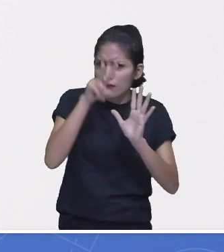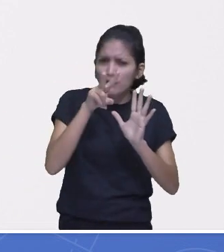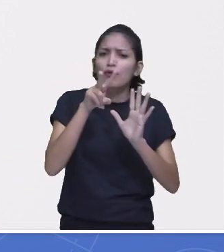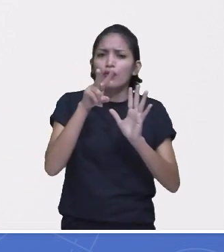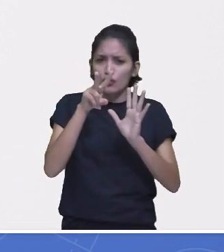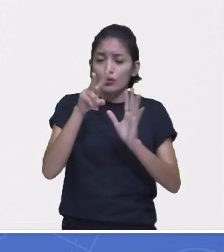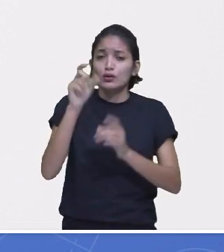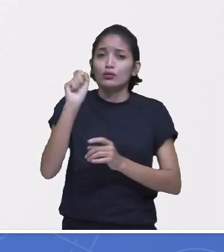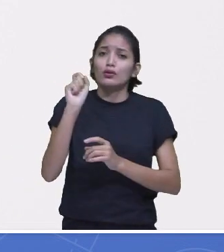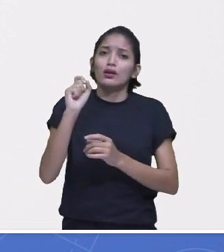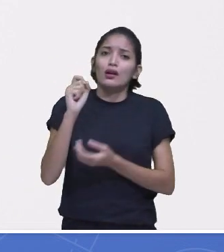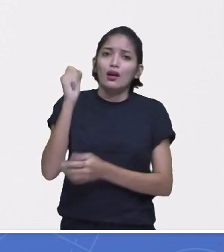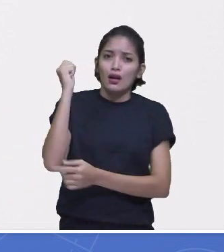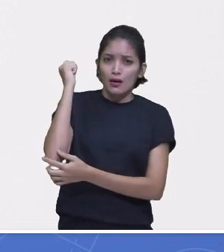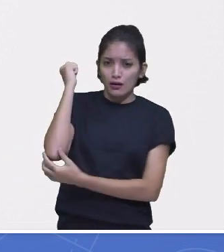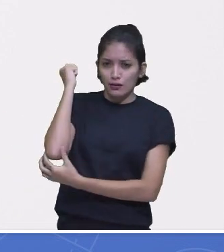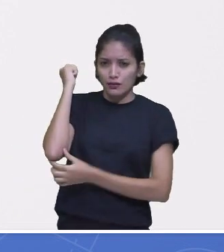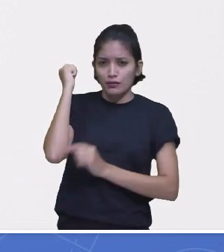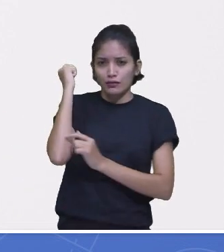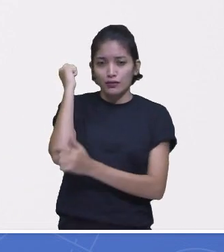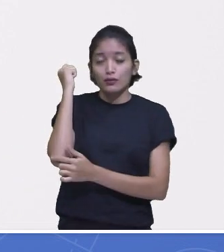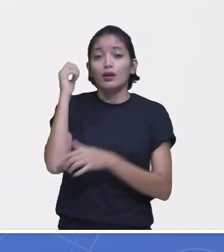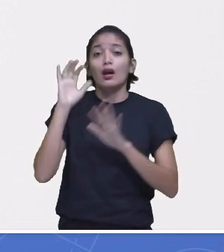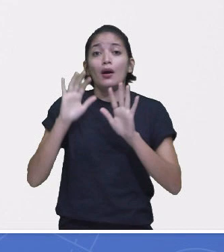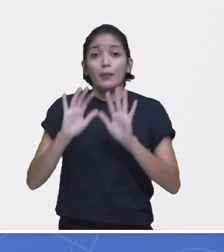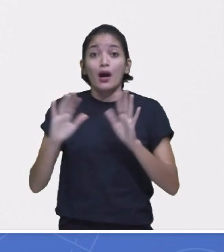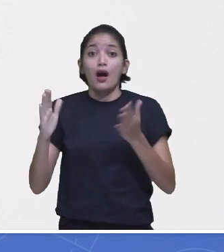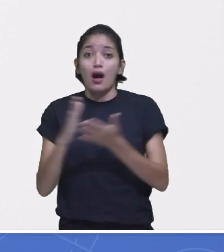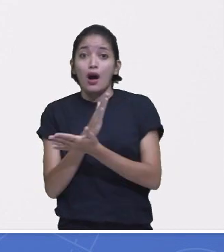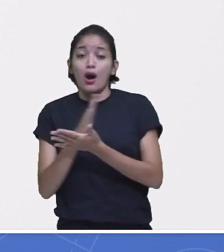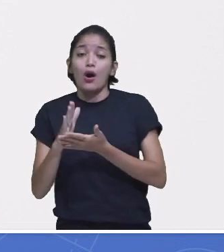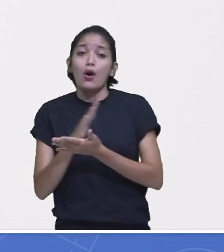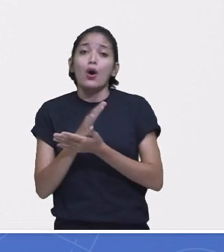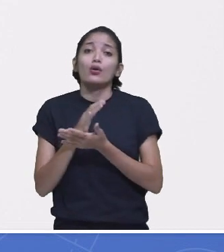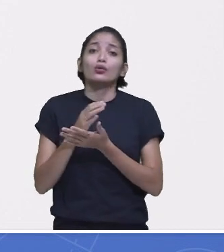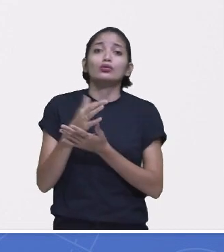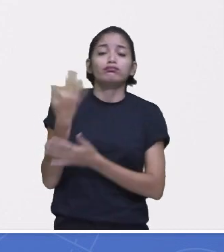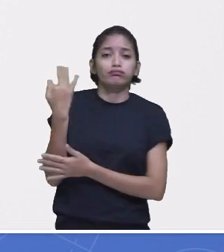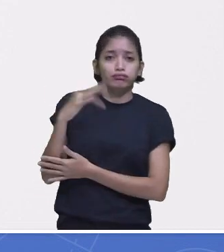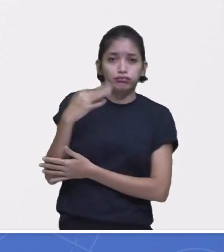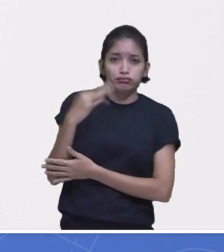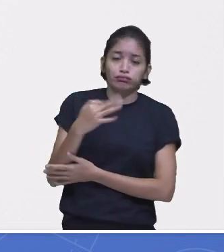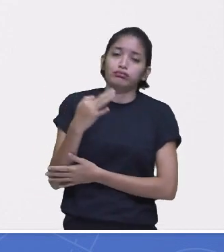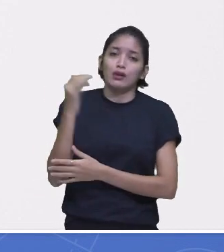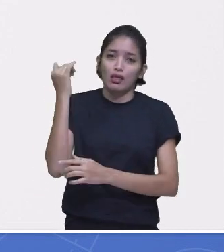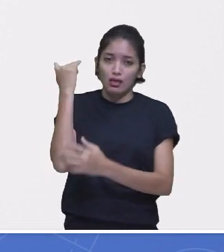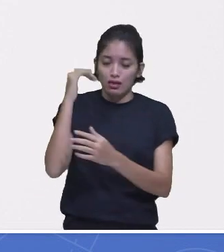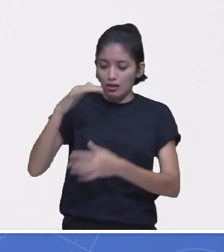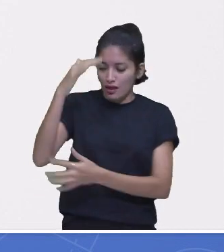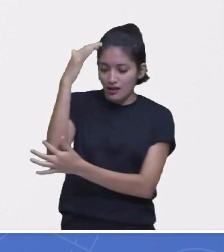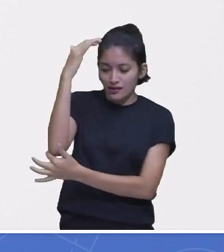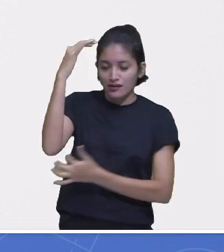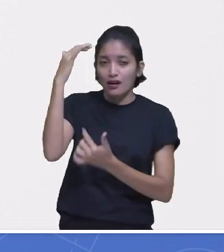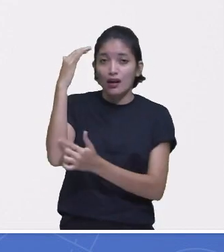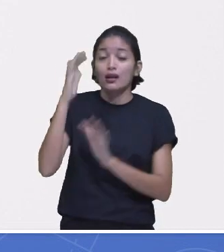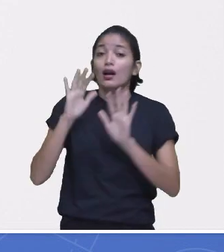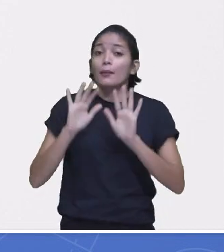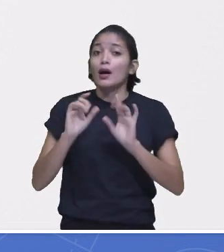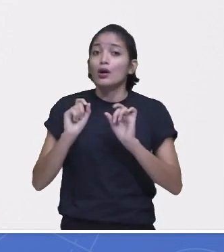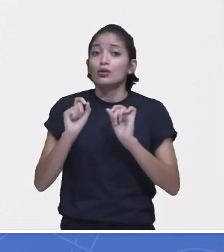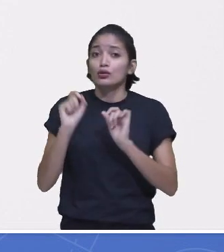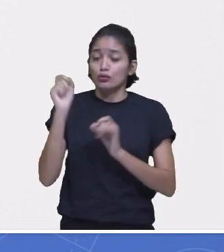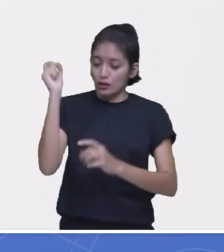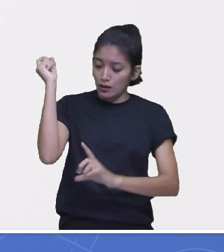articulação do cotovelo, em alguns casos, gerando lesão nessa área. Pelo fato de possuir uma